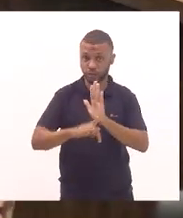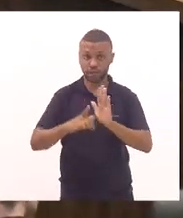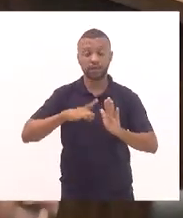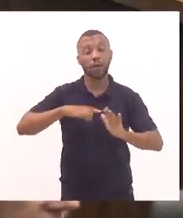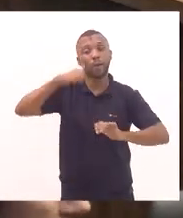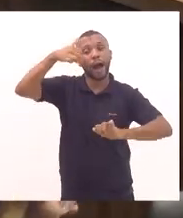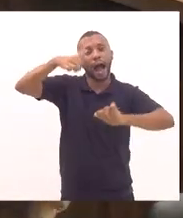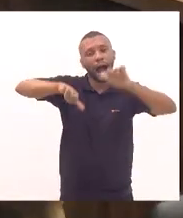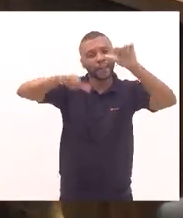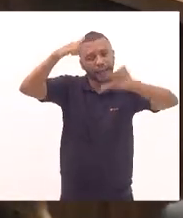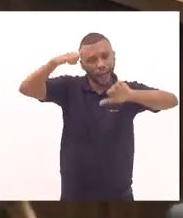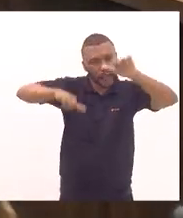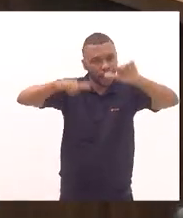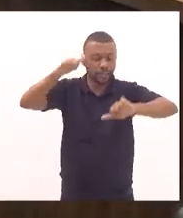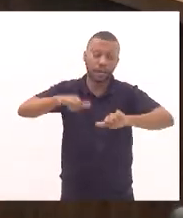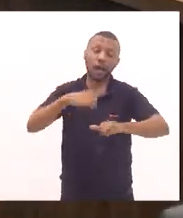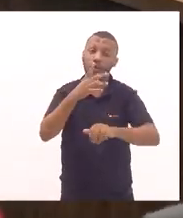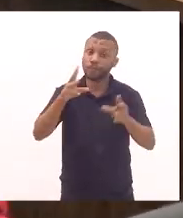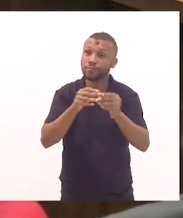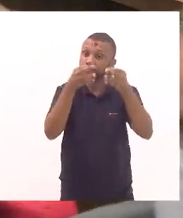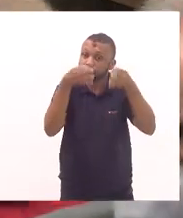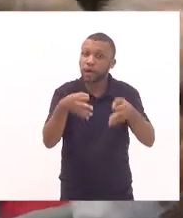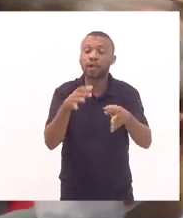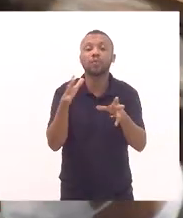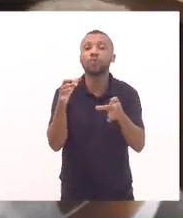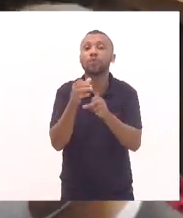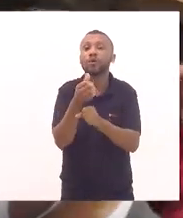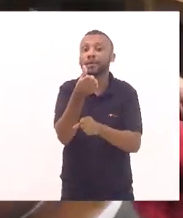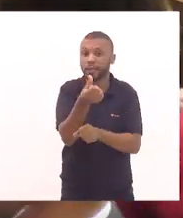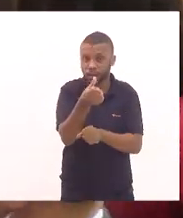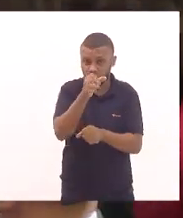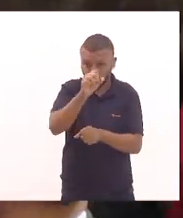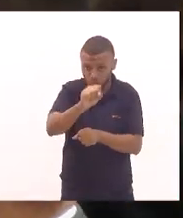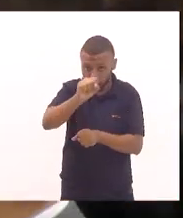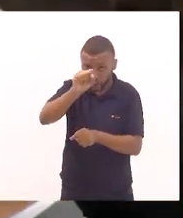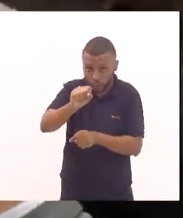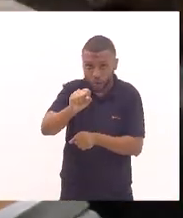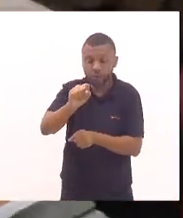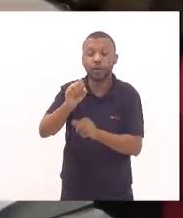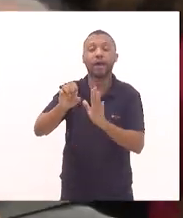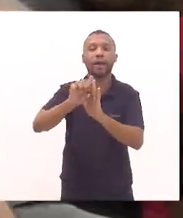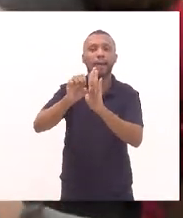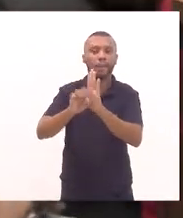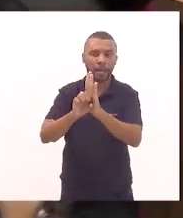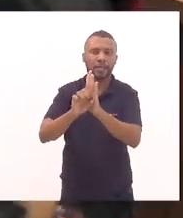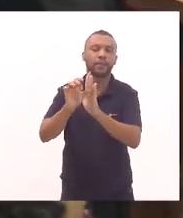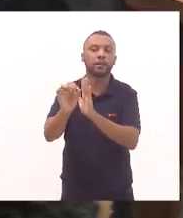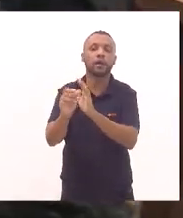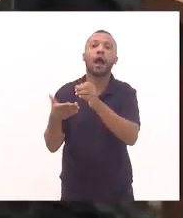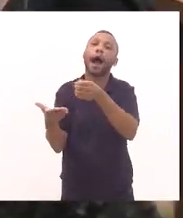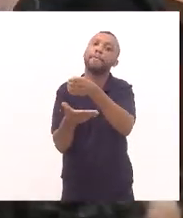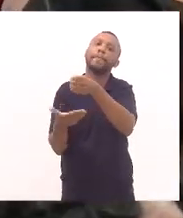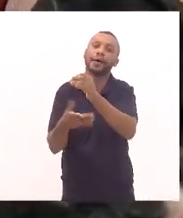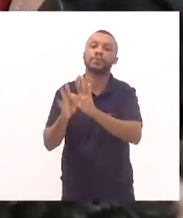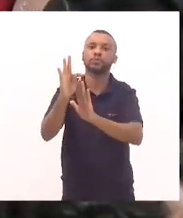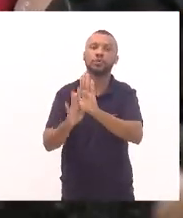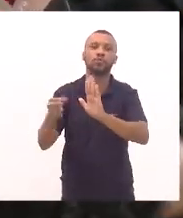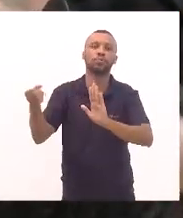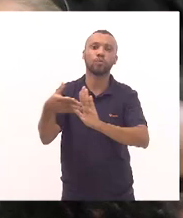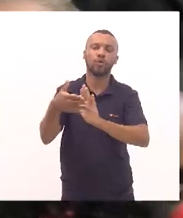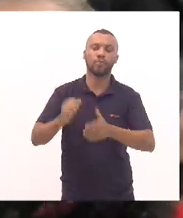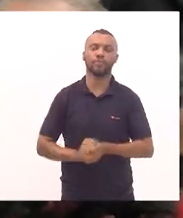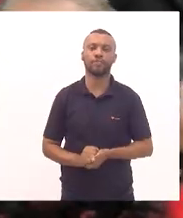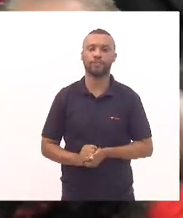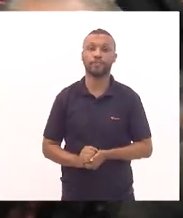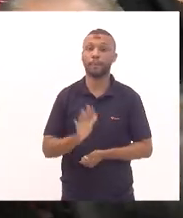análise, e aí eu vou ser mais exata, 668 emendas que consolida o texto novo. Mas